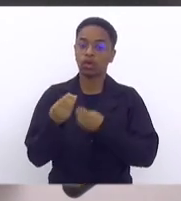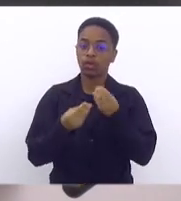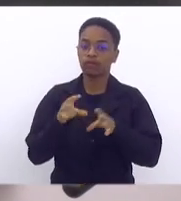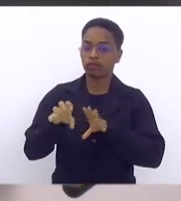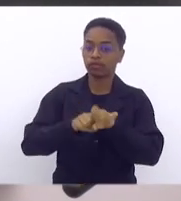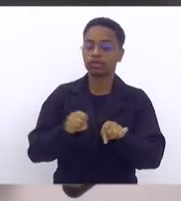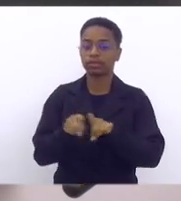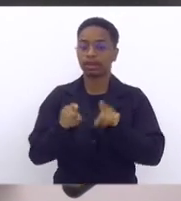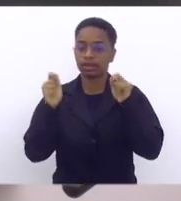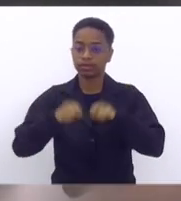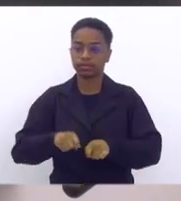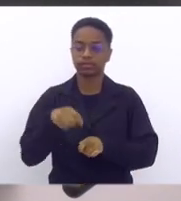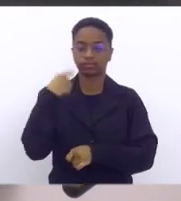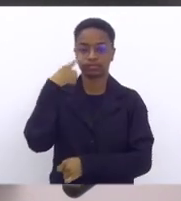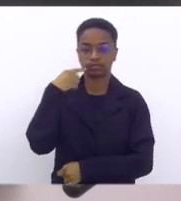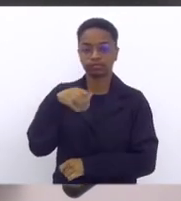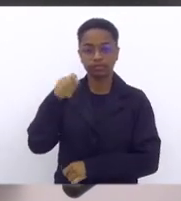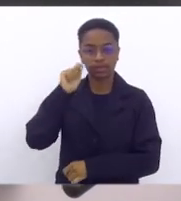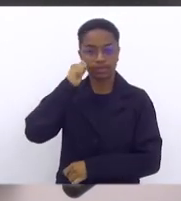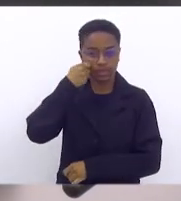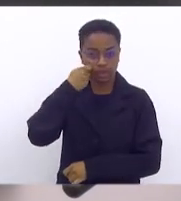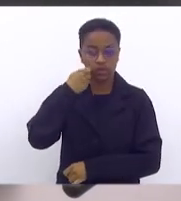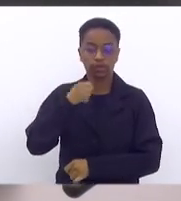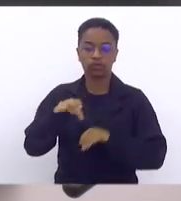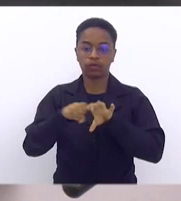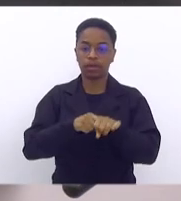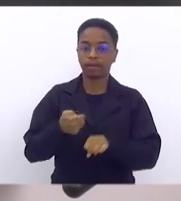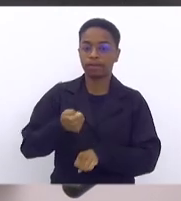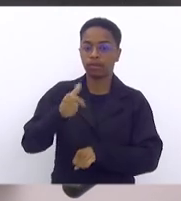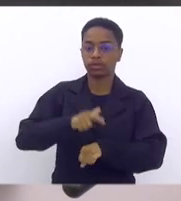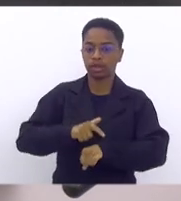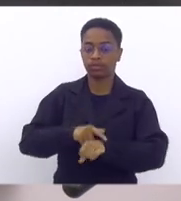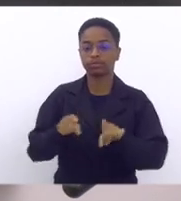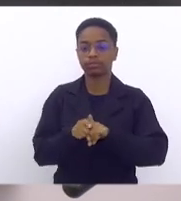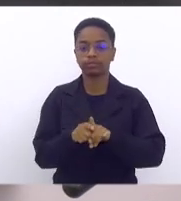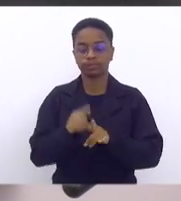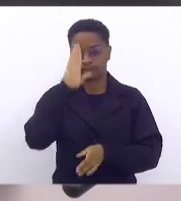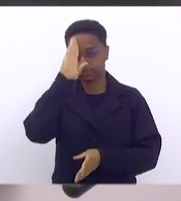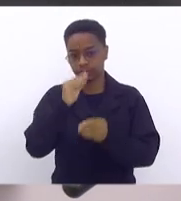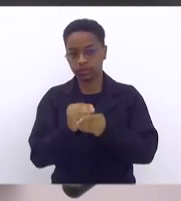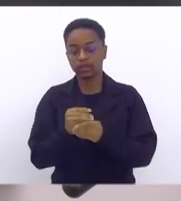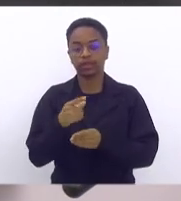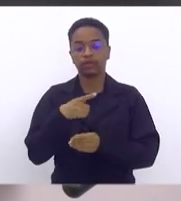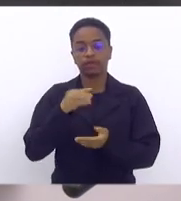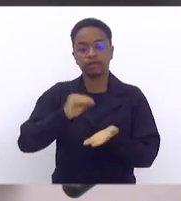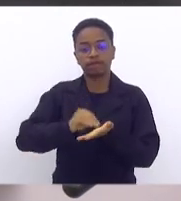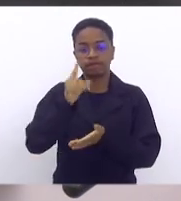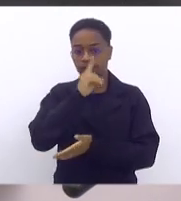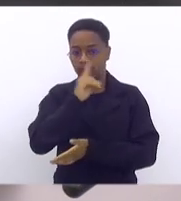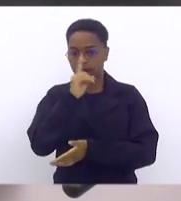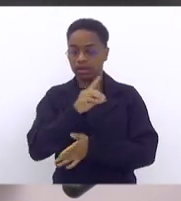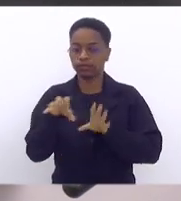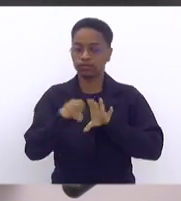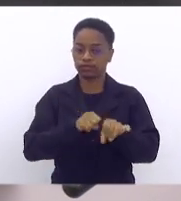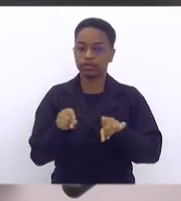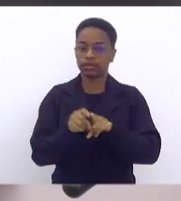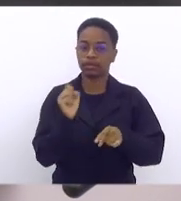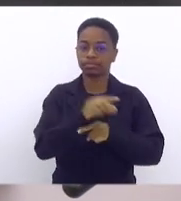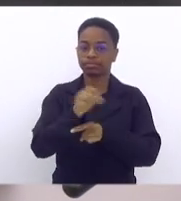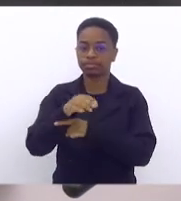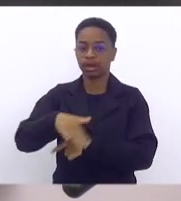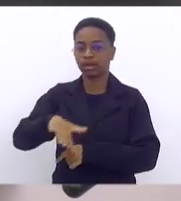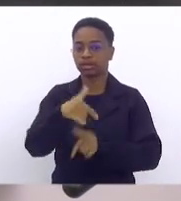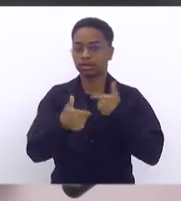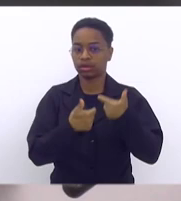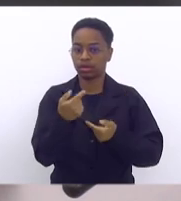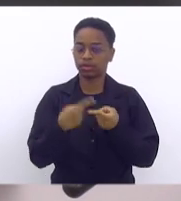de advogados negros recém-formados, entendendo que há um vácuo nessa formação e na inserção desses advogados no mercado de trabalho. Eu, que